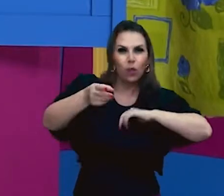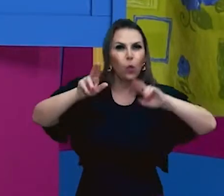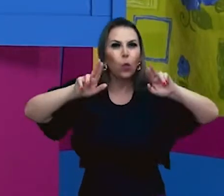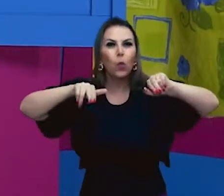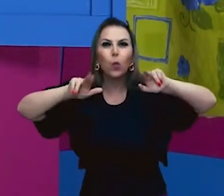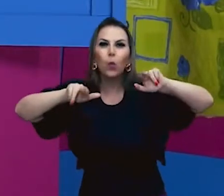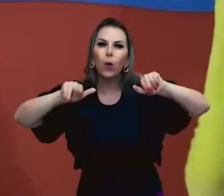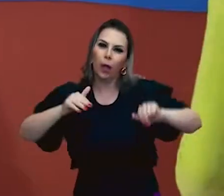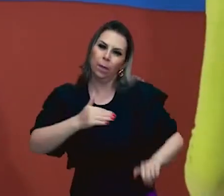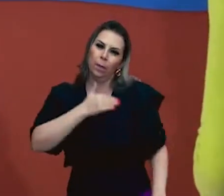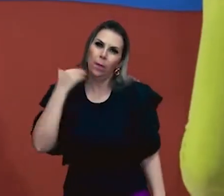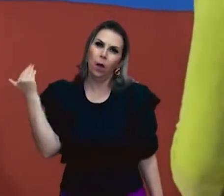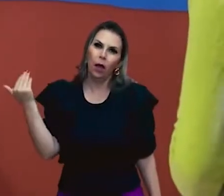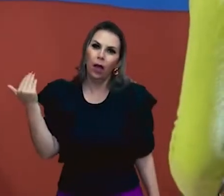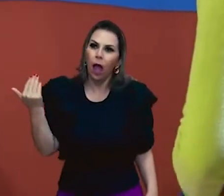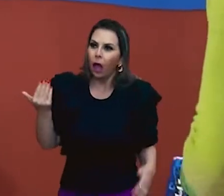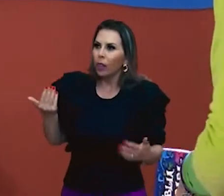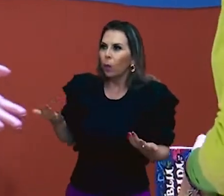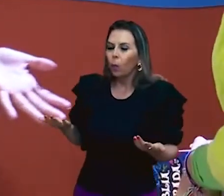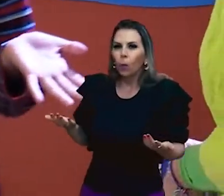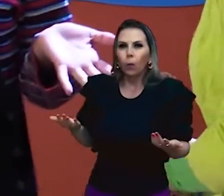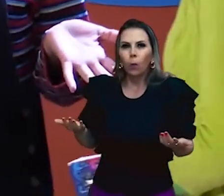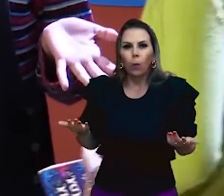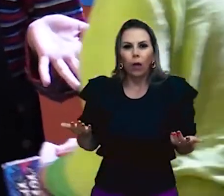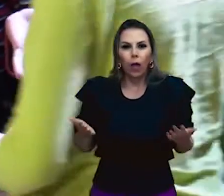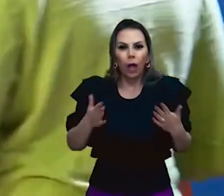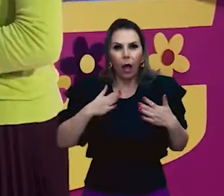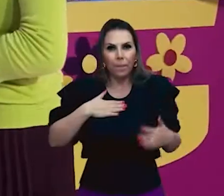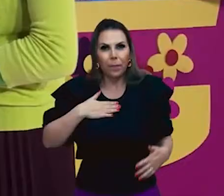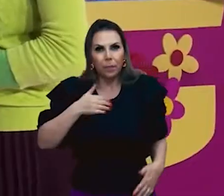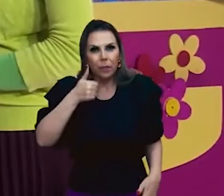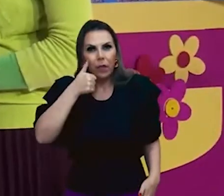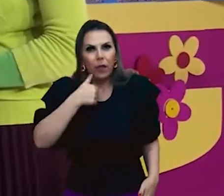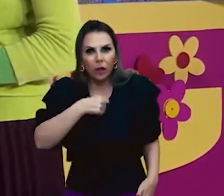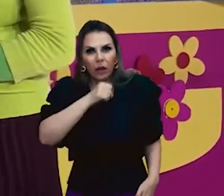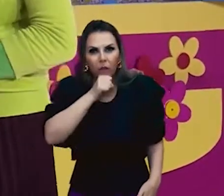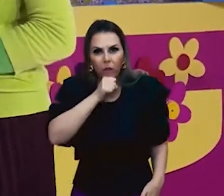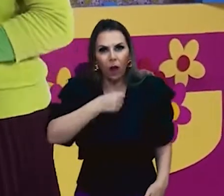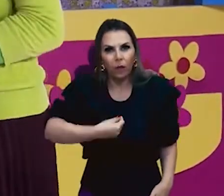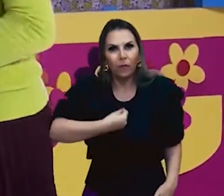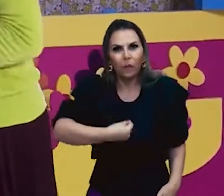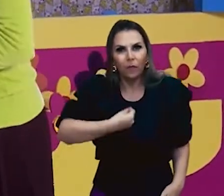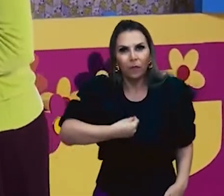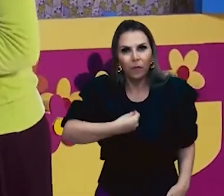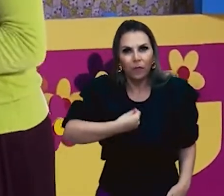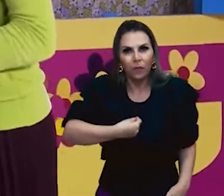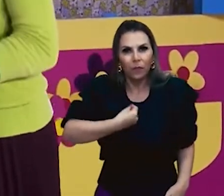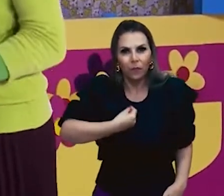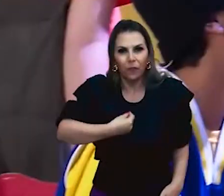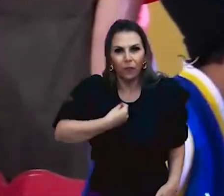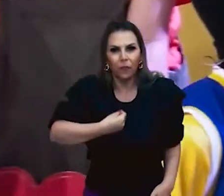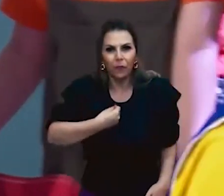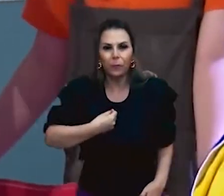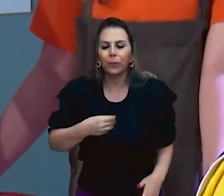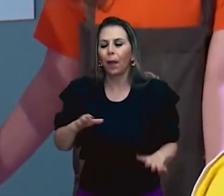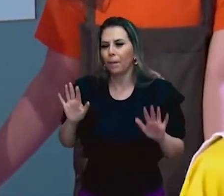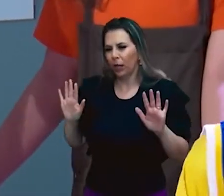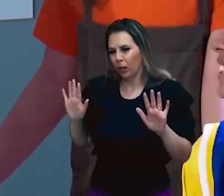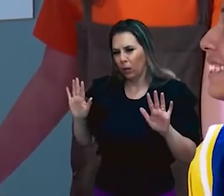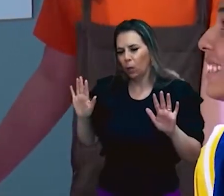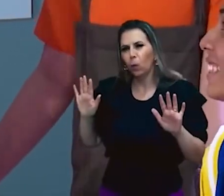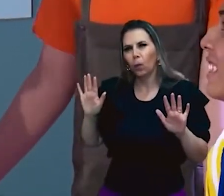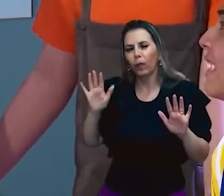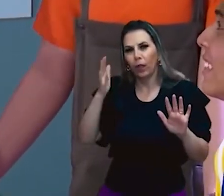nunca vai morrer. Então quer dizer que a minha avó, ela tá viva? Ô, gente, peraí